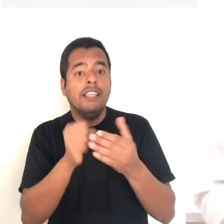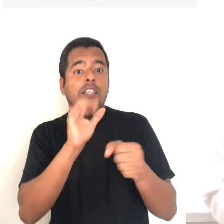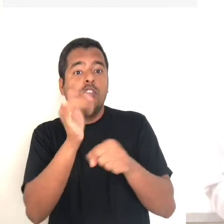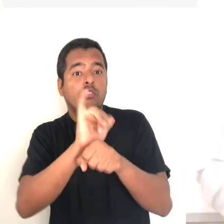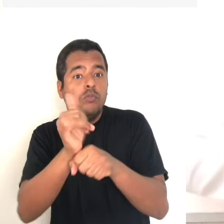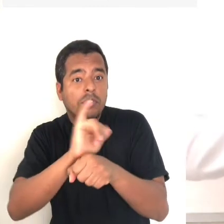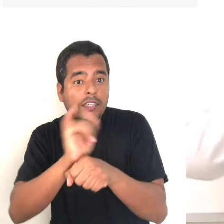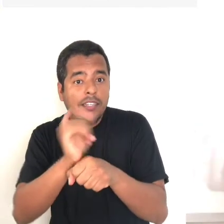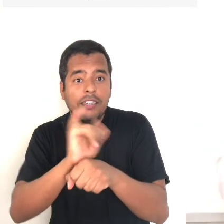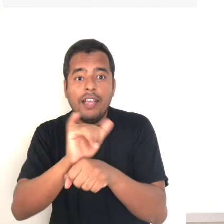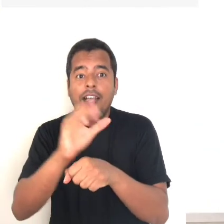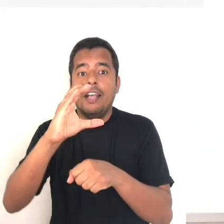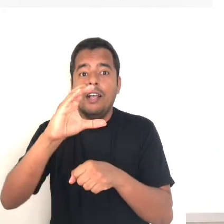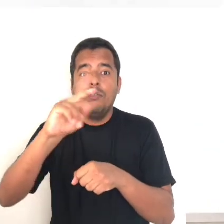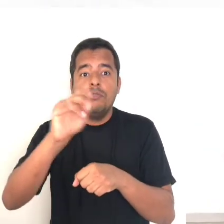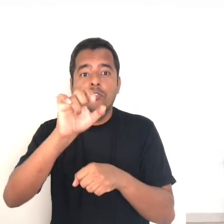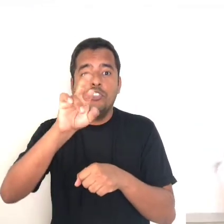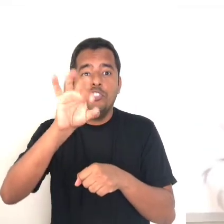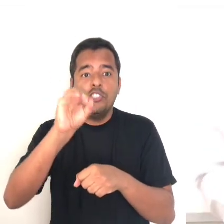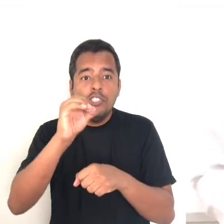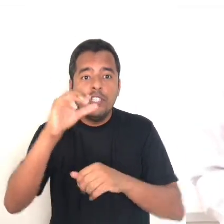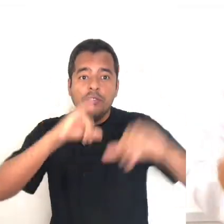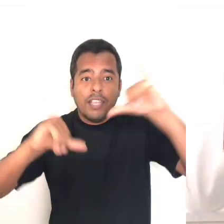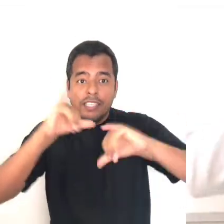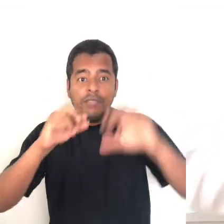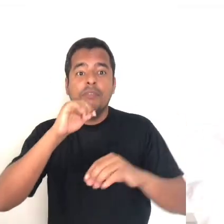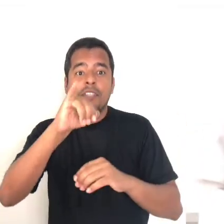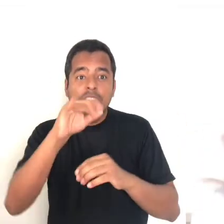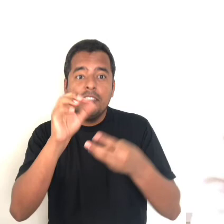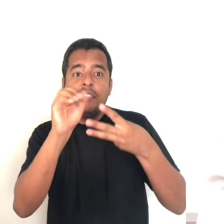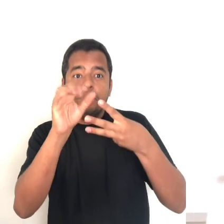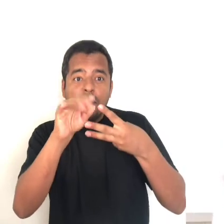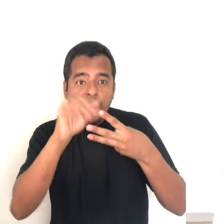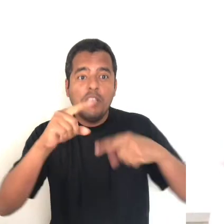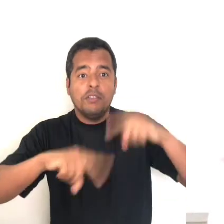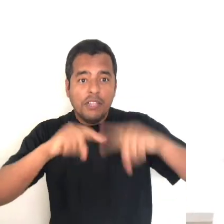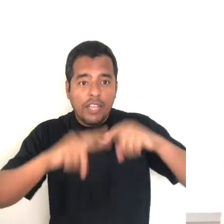da Química, porque cada vez que eu estiver postando novo material,